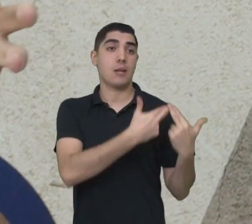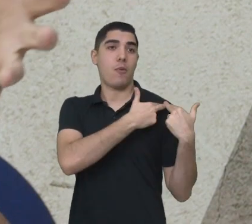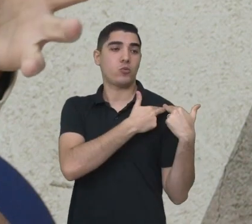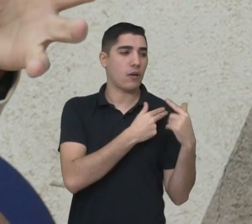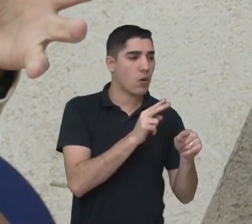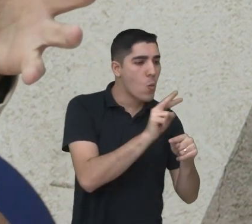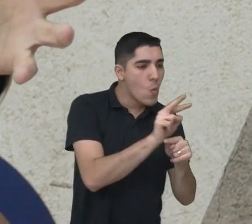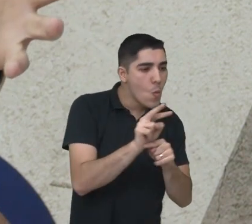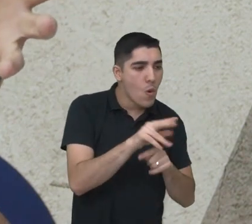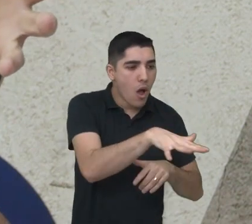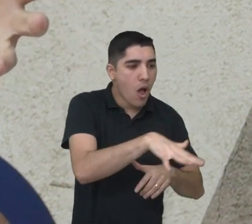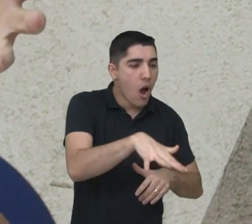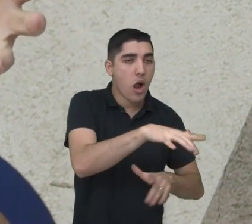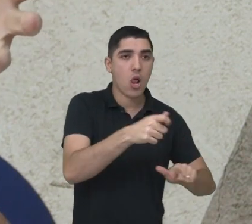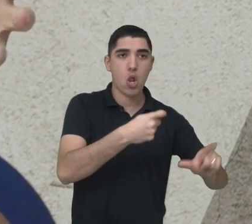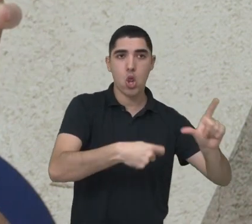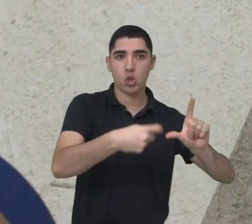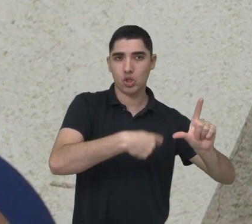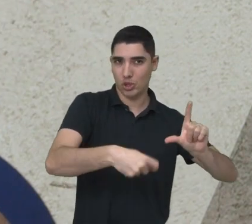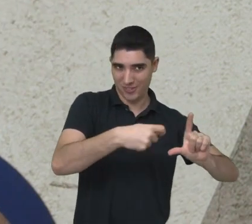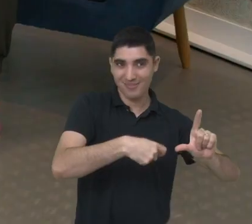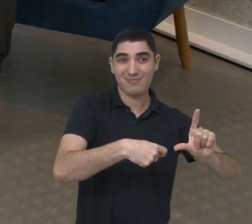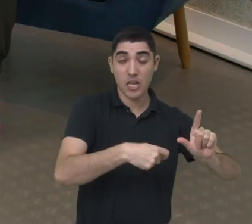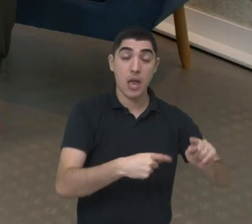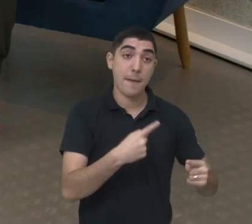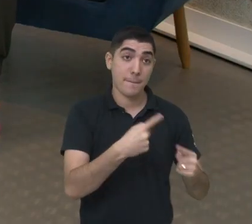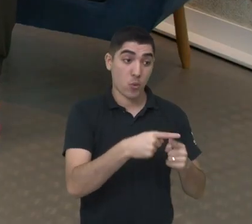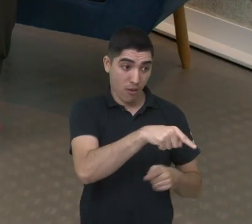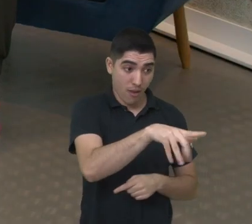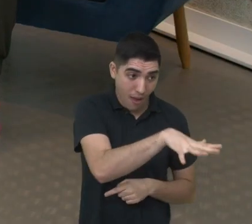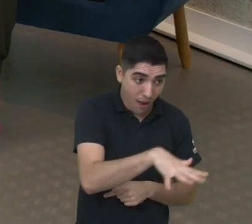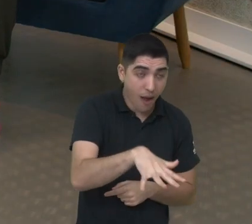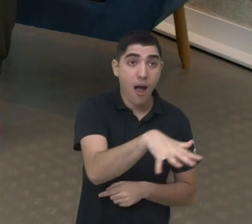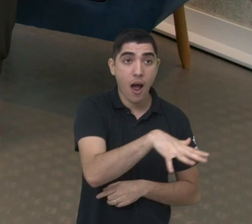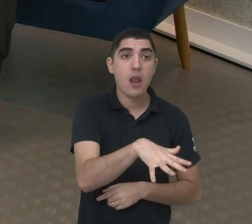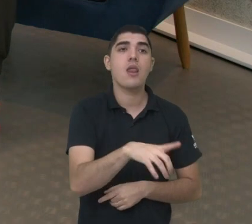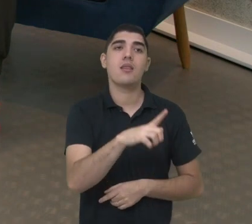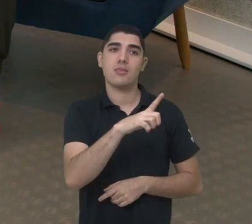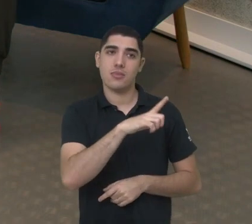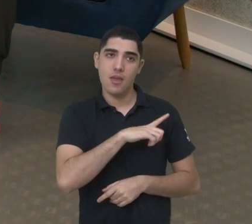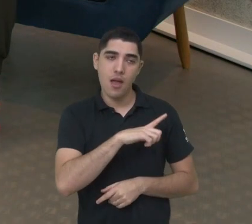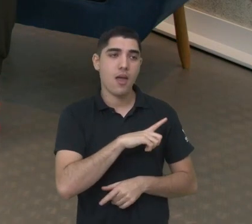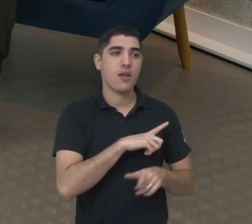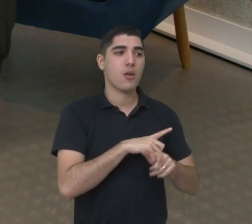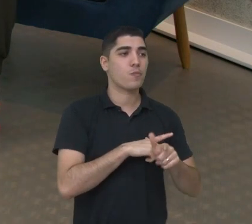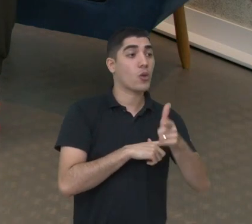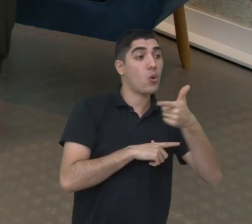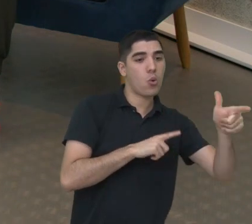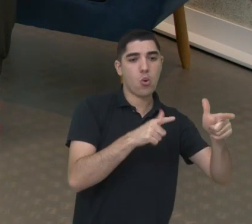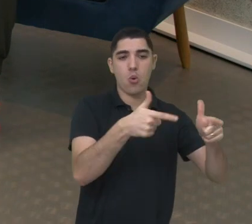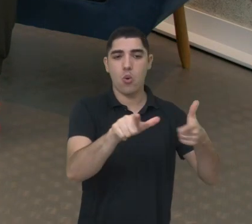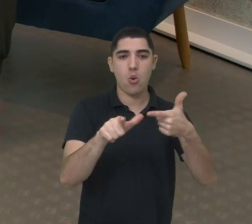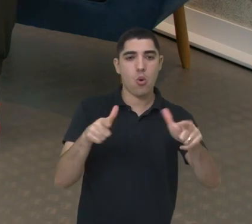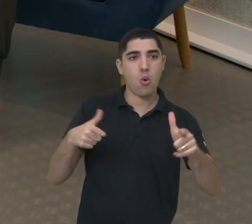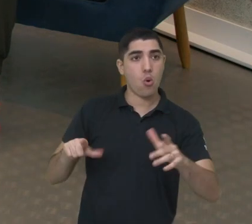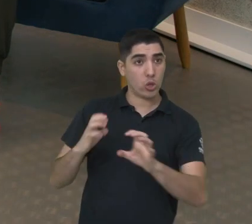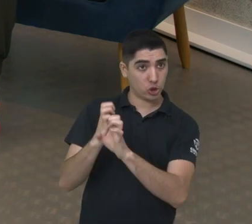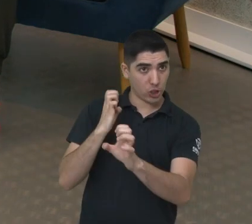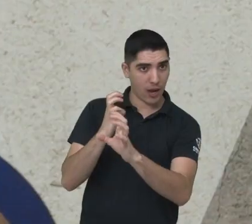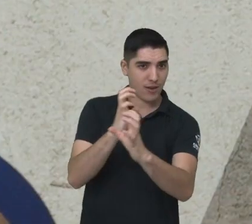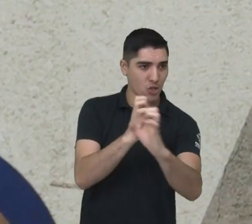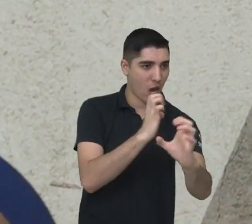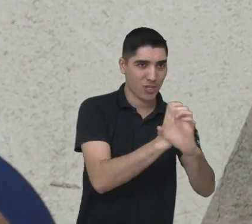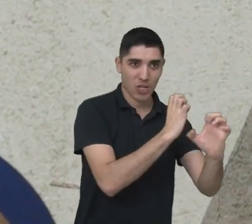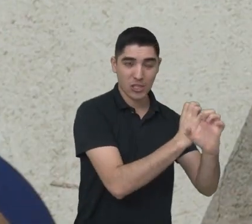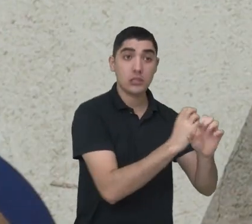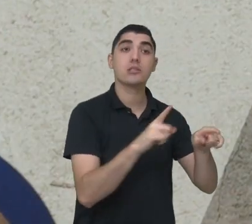Então, assim, o engenheiro de produção é uma engenharia, né, que tem um olhar assim, para todas as outras engenharias.